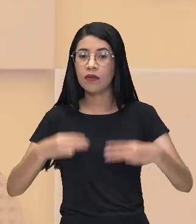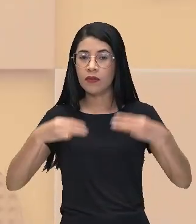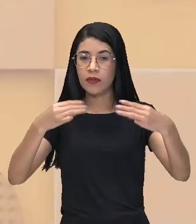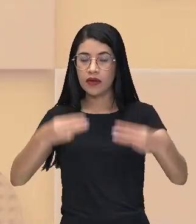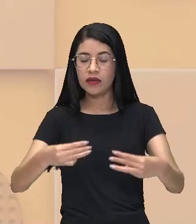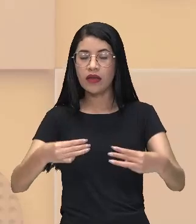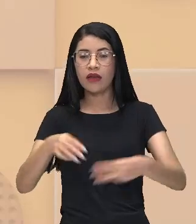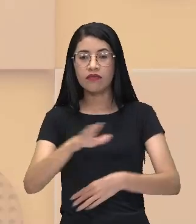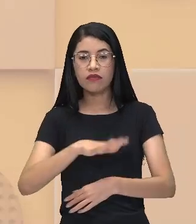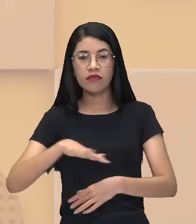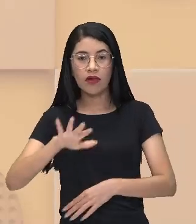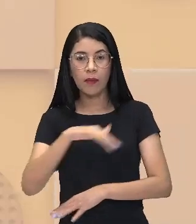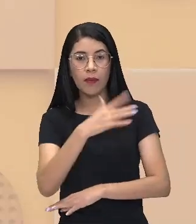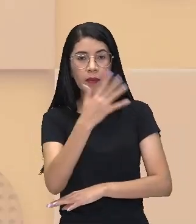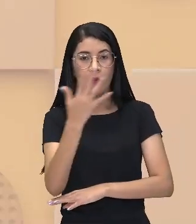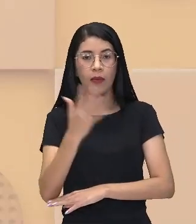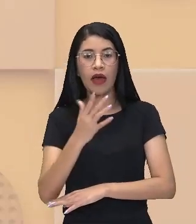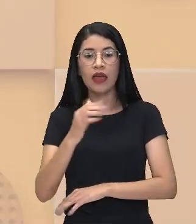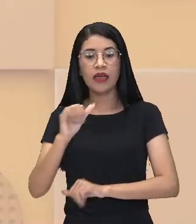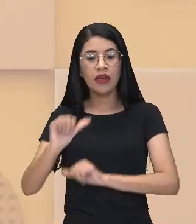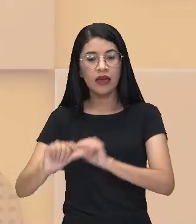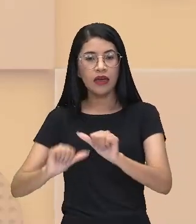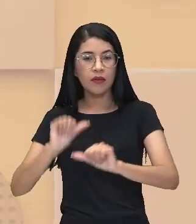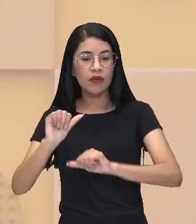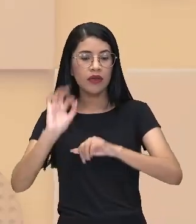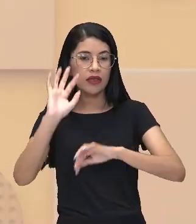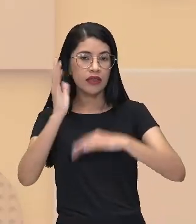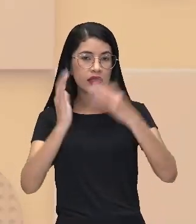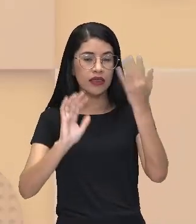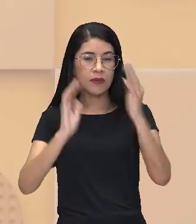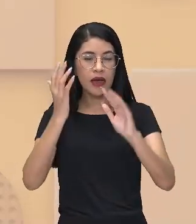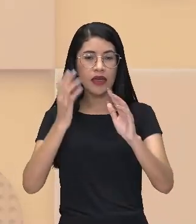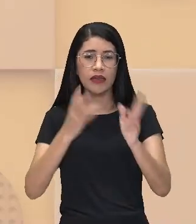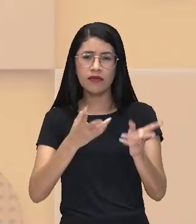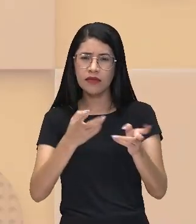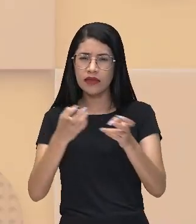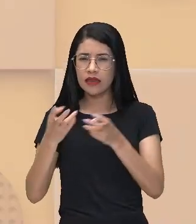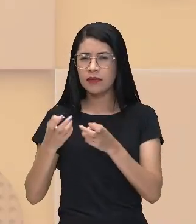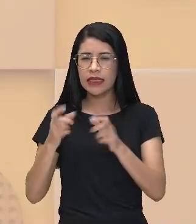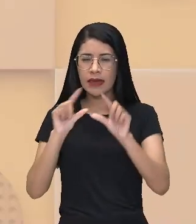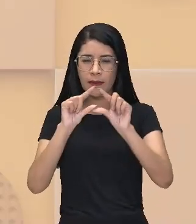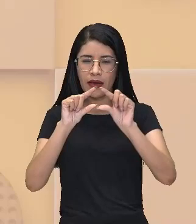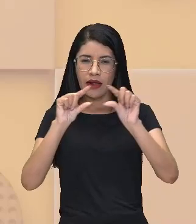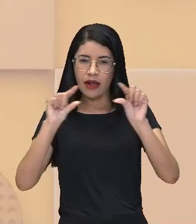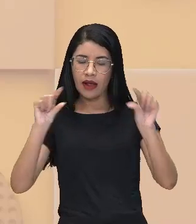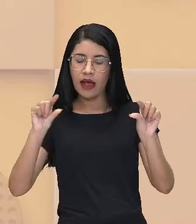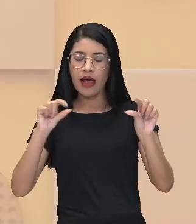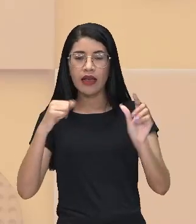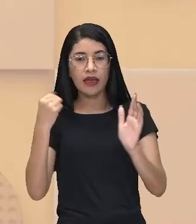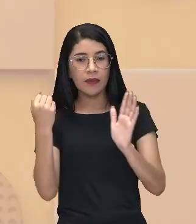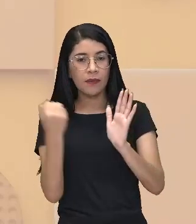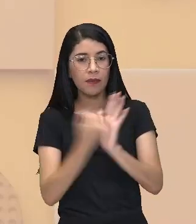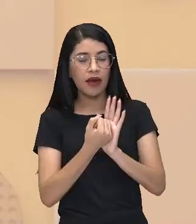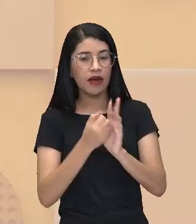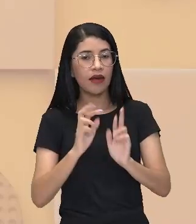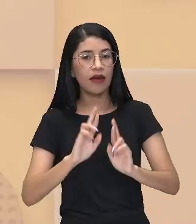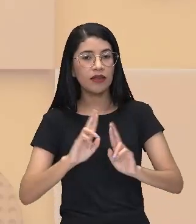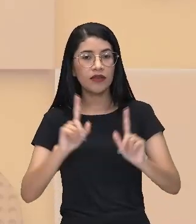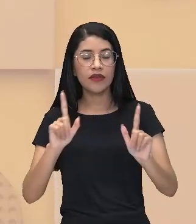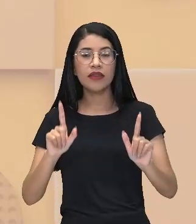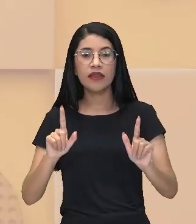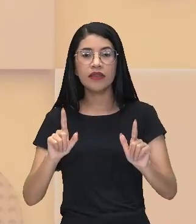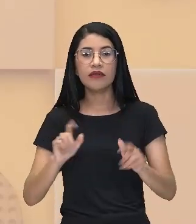Meio Ambiente e Mudança no Clima. Então, você pode estar observando aí que esse é o logotipo